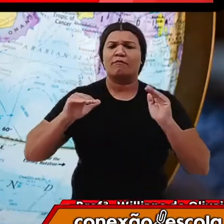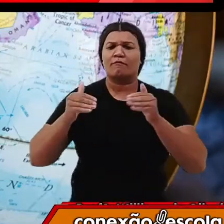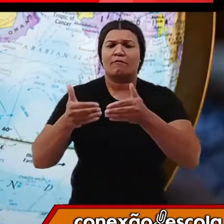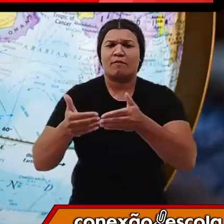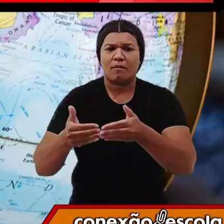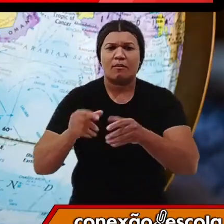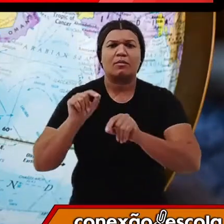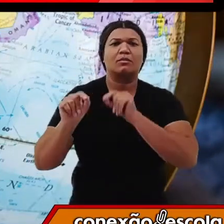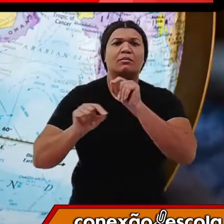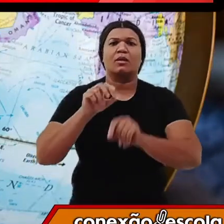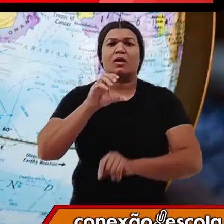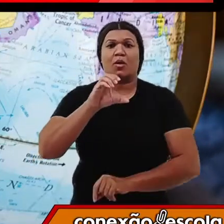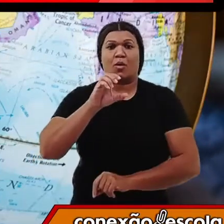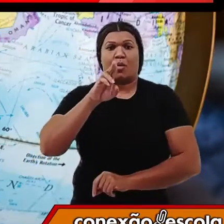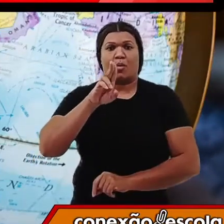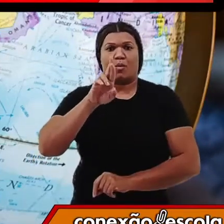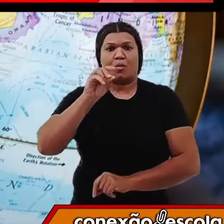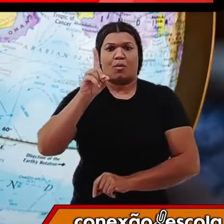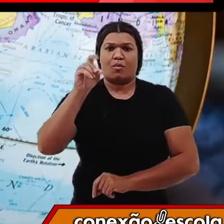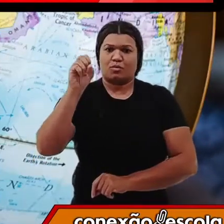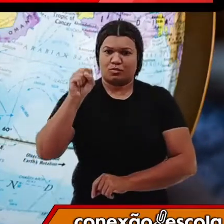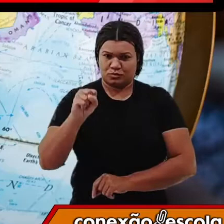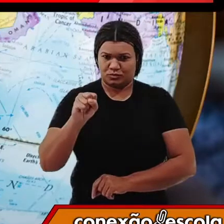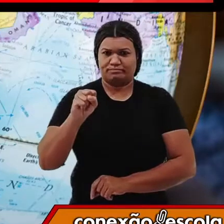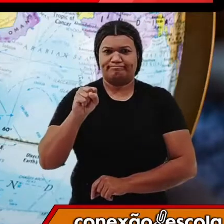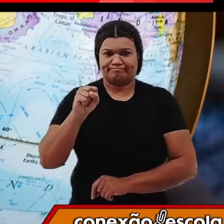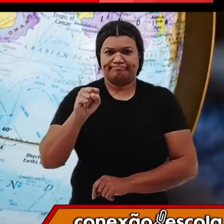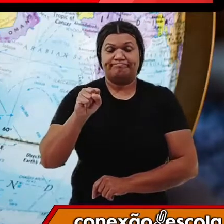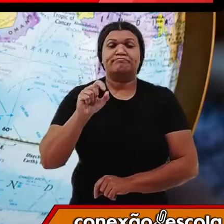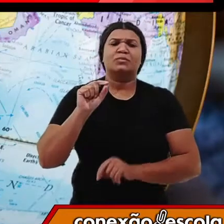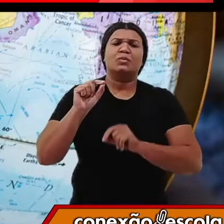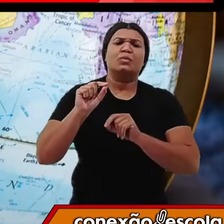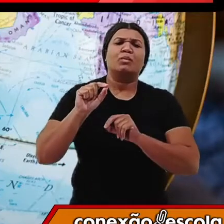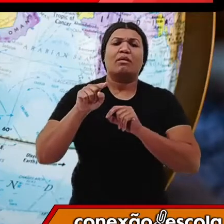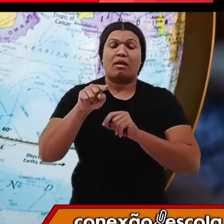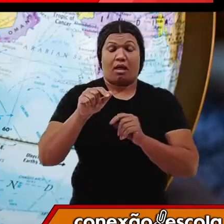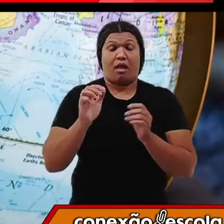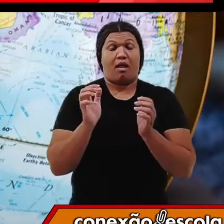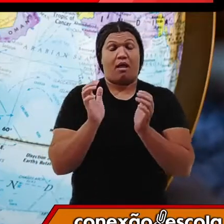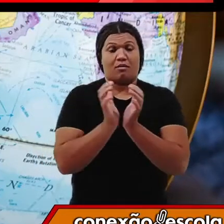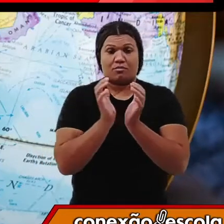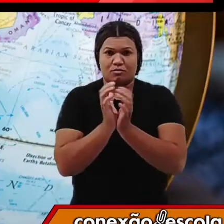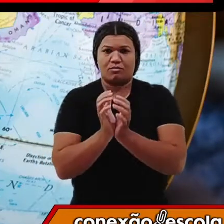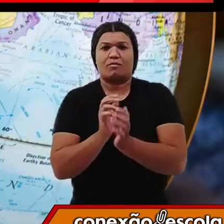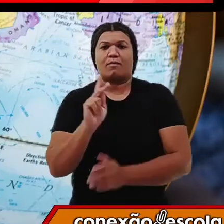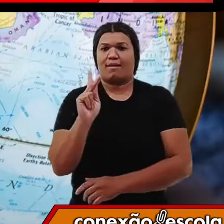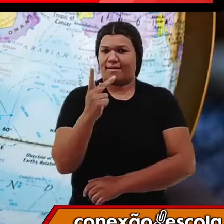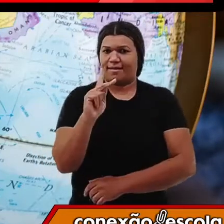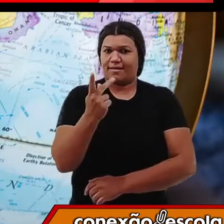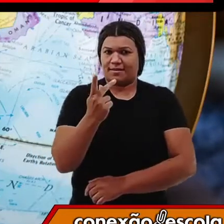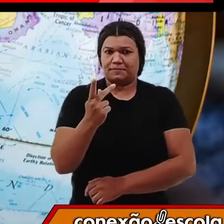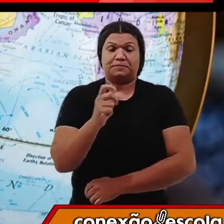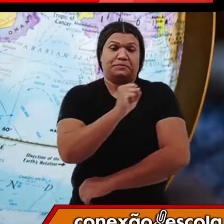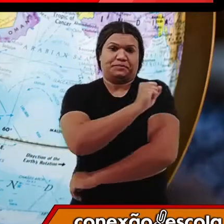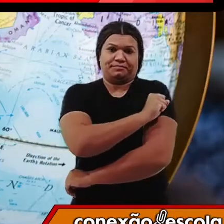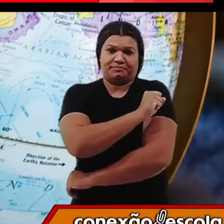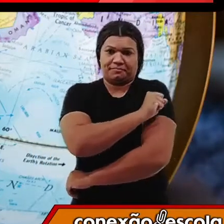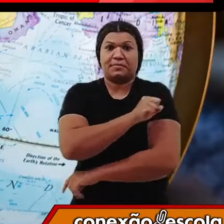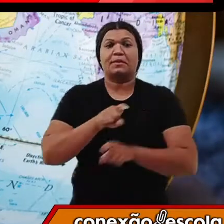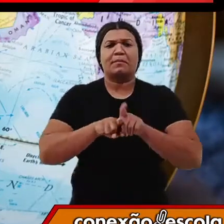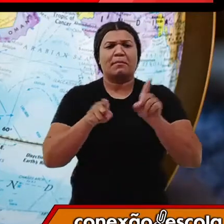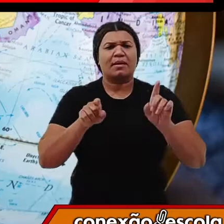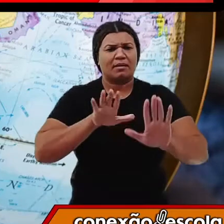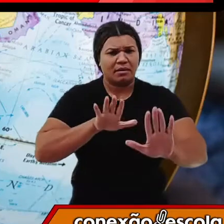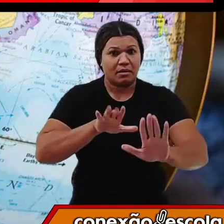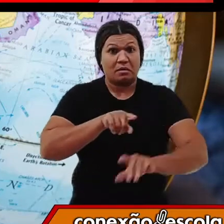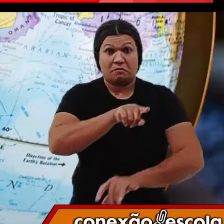questão dos curdos. Essa aula é para o agrupamento H, oitavo ano. Mas, se